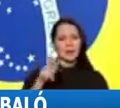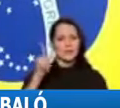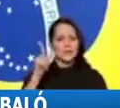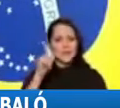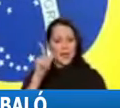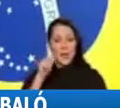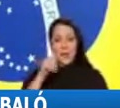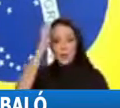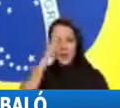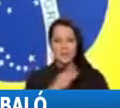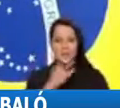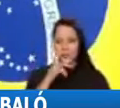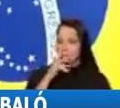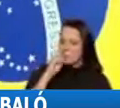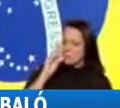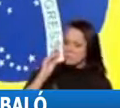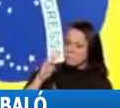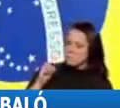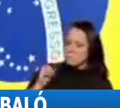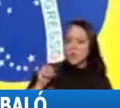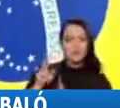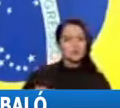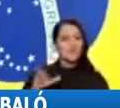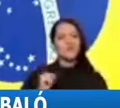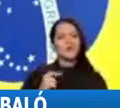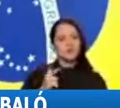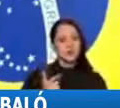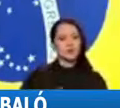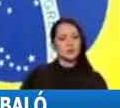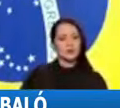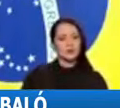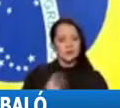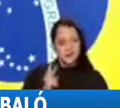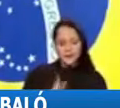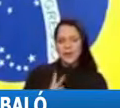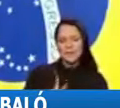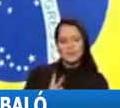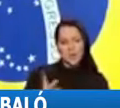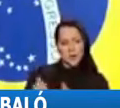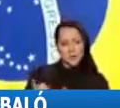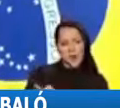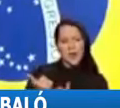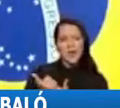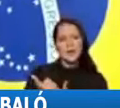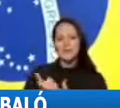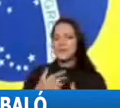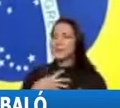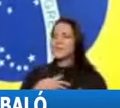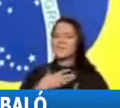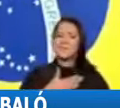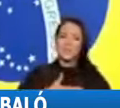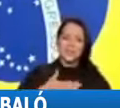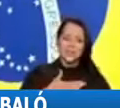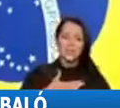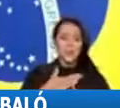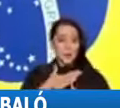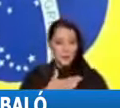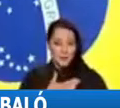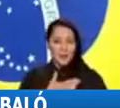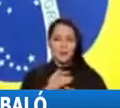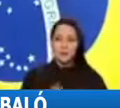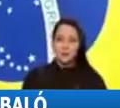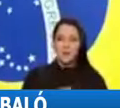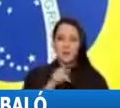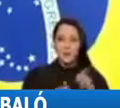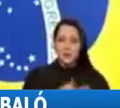Brasil nunca virou as costas ao povo irmão da guiné-bissau Esse é uma grande satisfação para mim e o